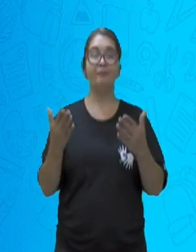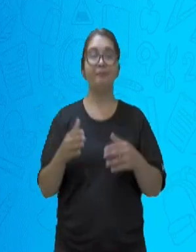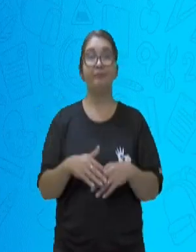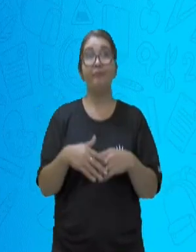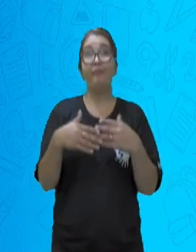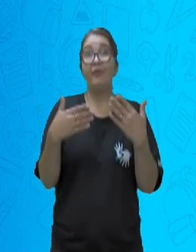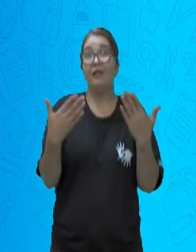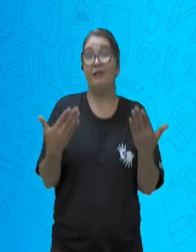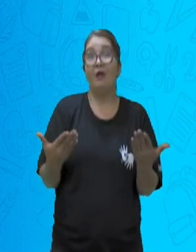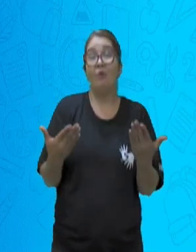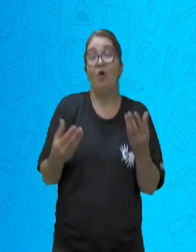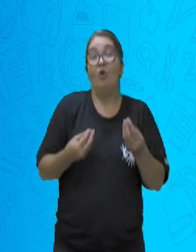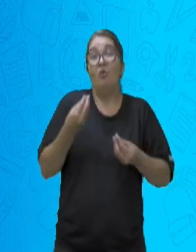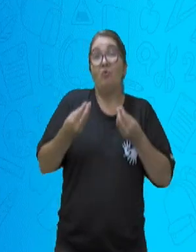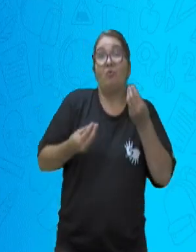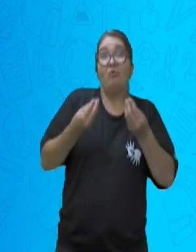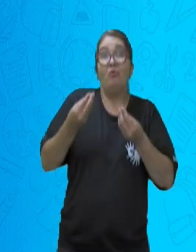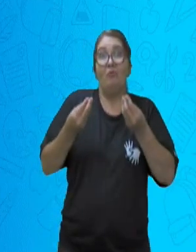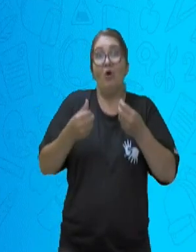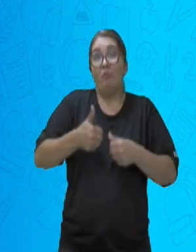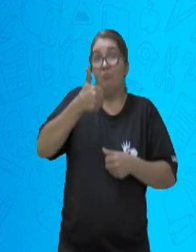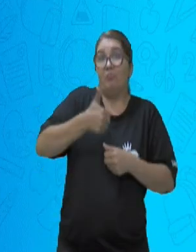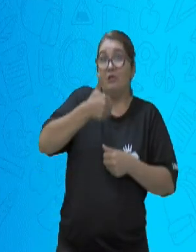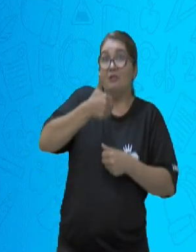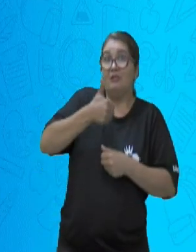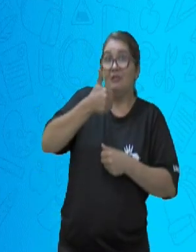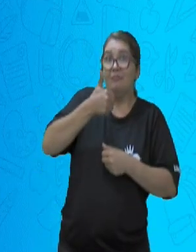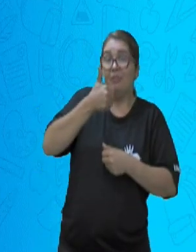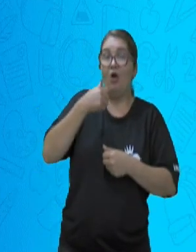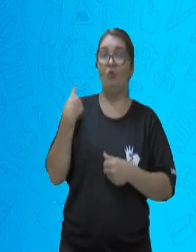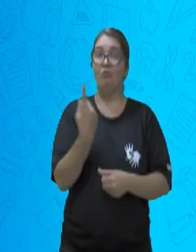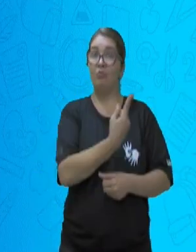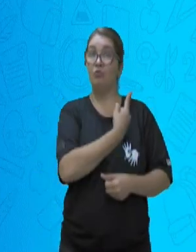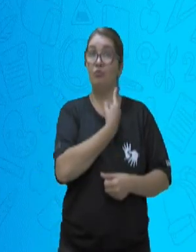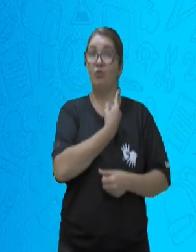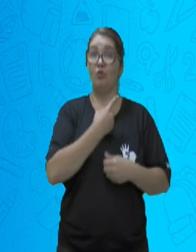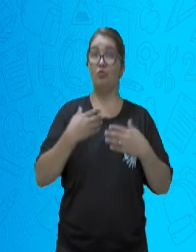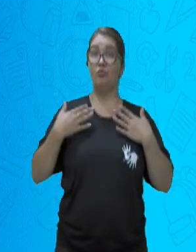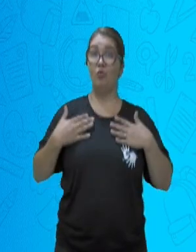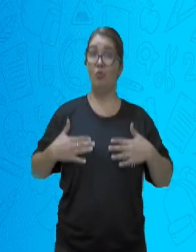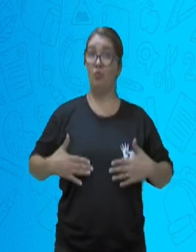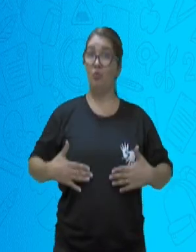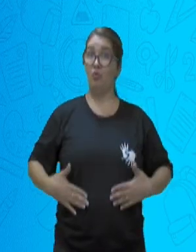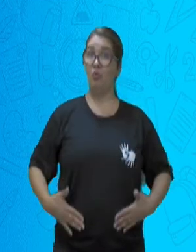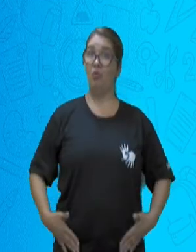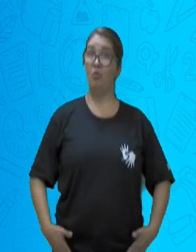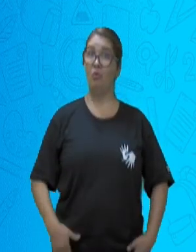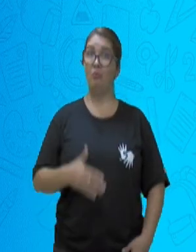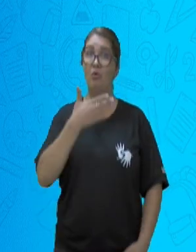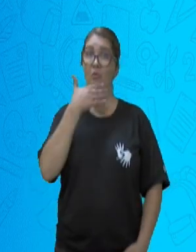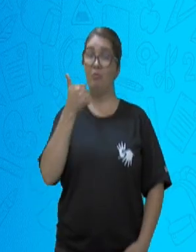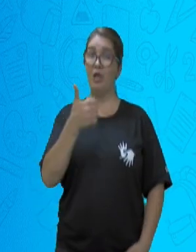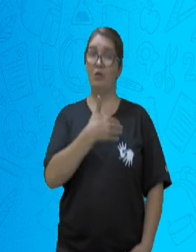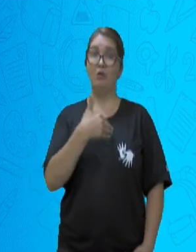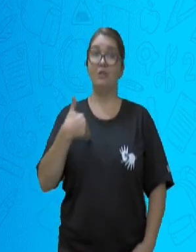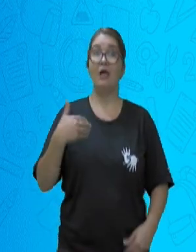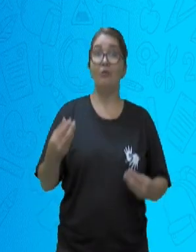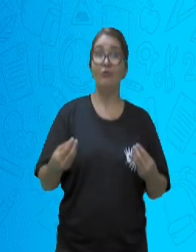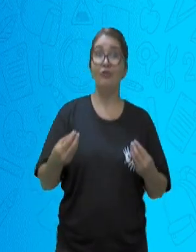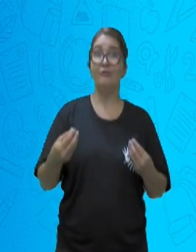mineral? A gente tem, olha aí, principal, água. A gente encontra cálcio, o ferro,